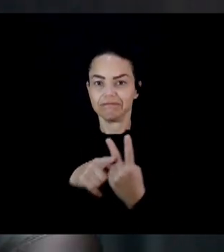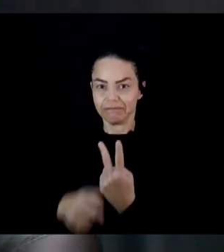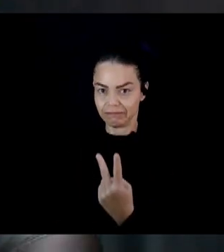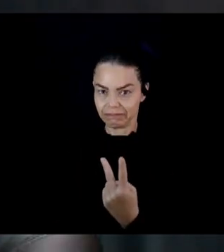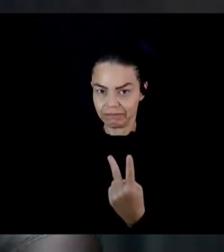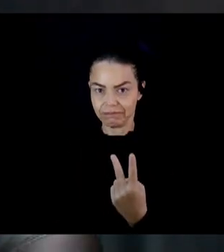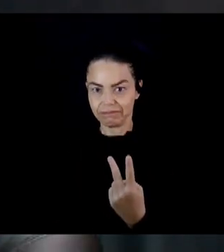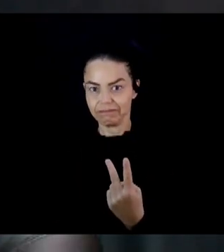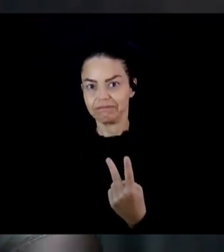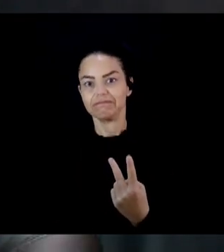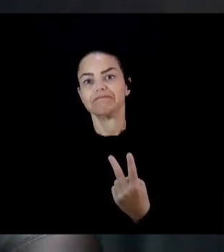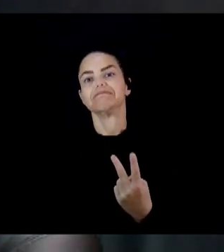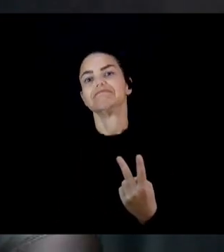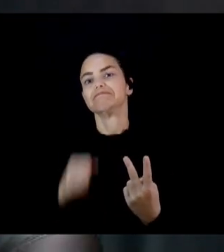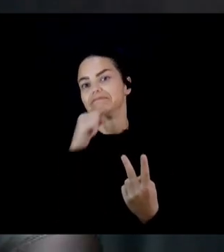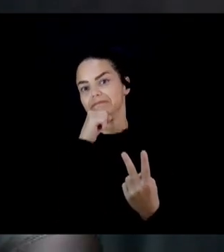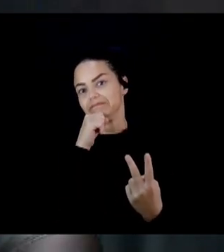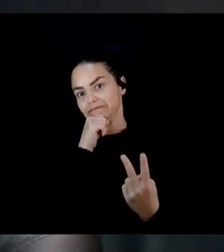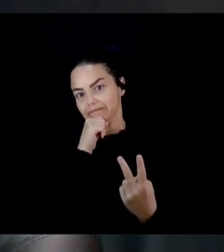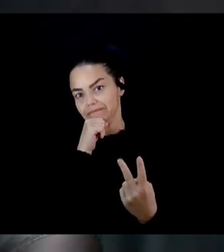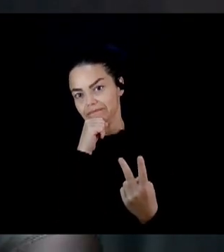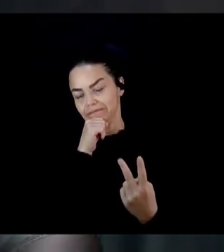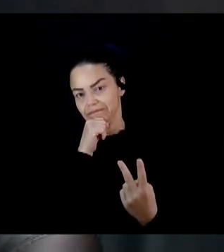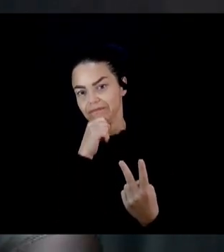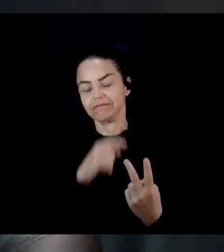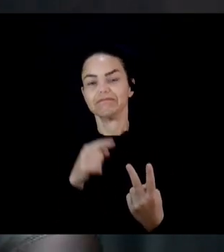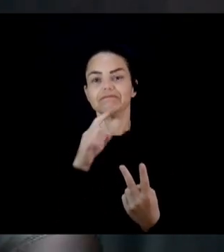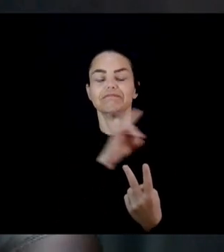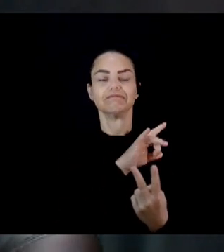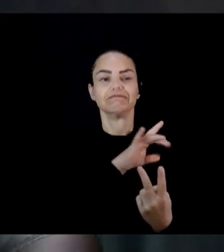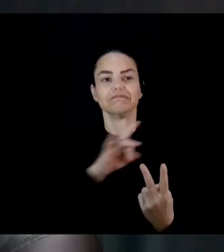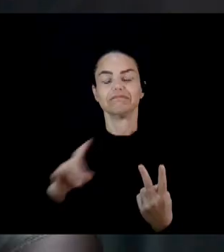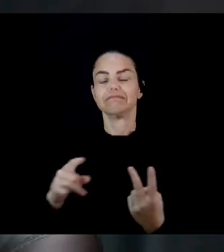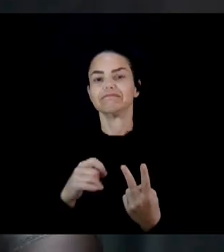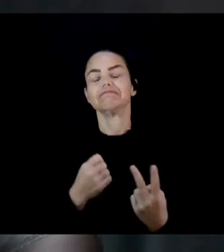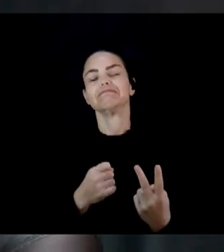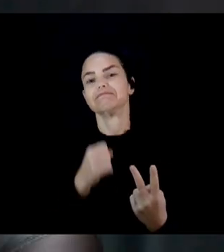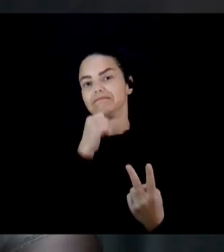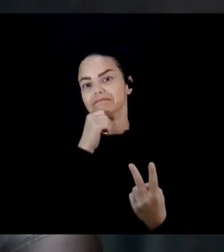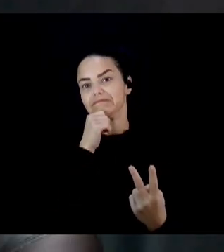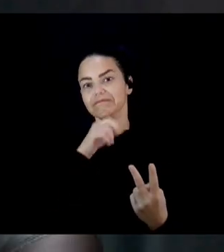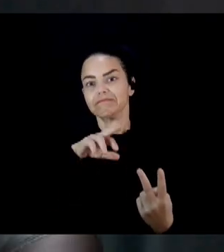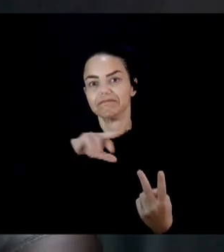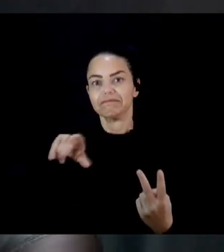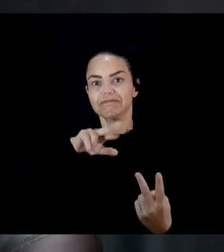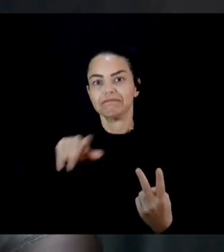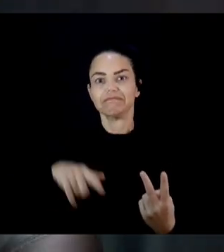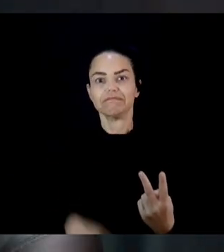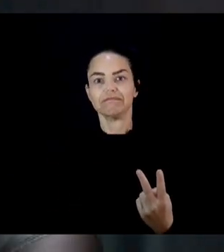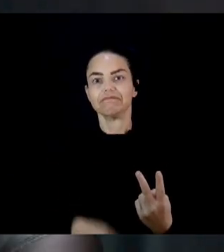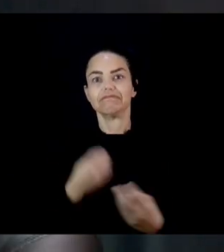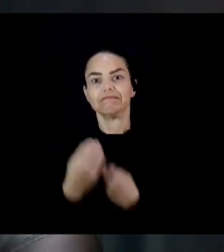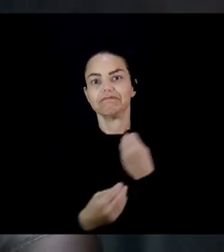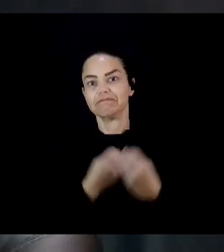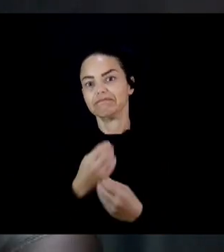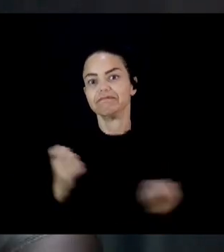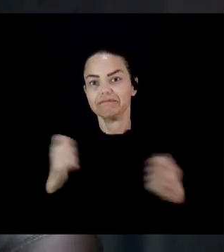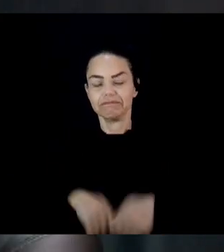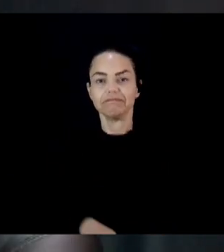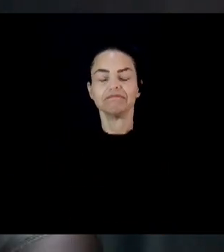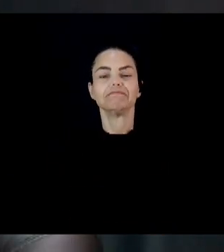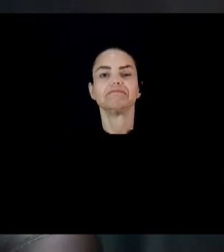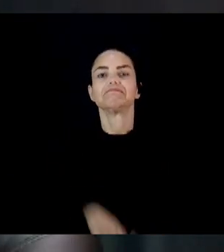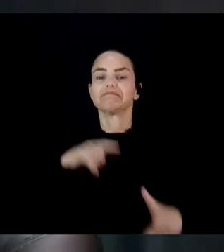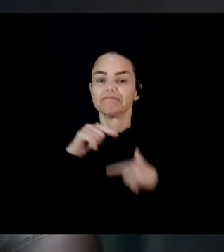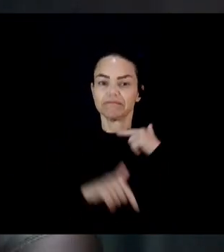O envelhecimento, ele não é heterogêneo, cada um vai envelhecer de uma maneira. Sim. Tem algumas formas que a gente pode trabalhar